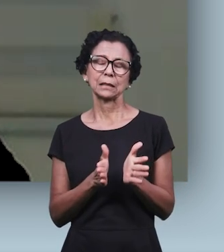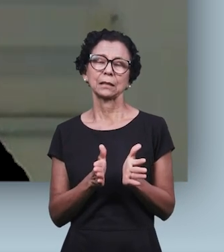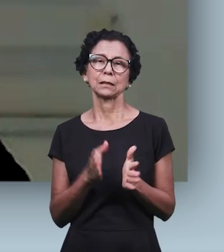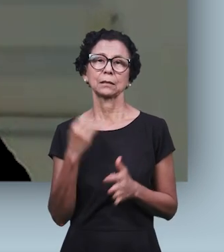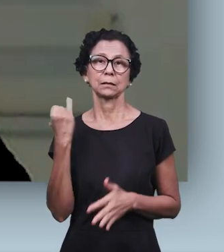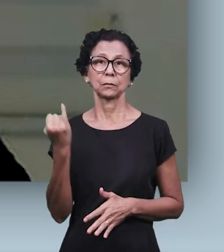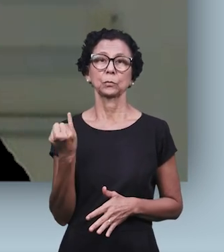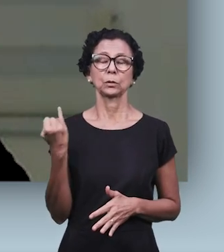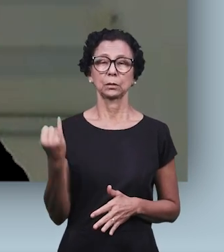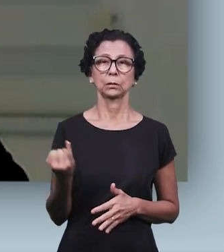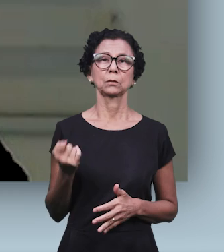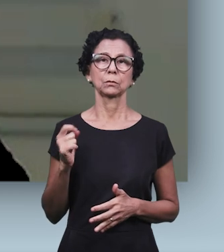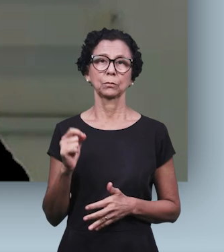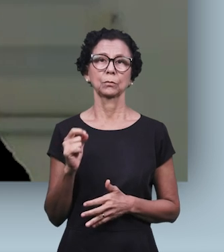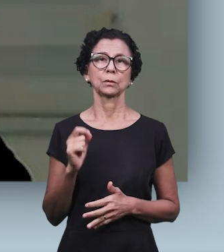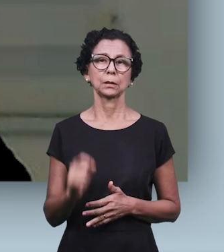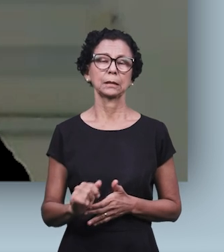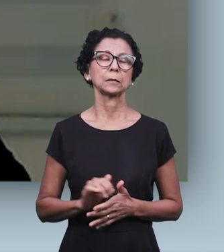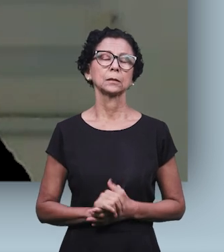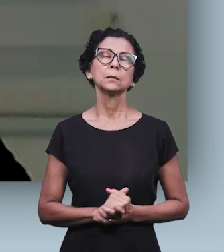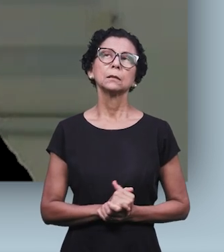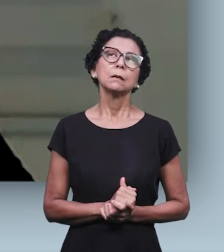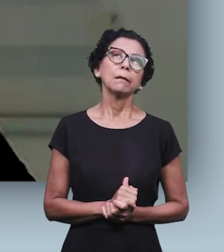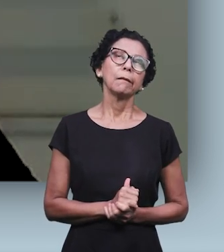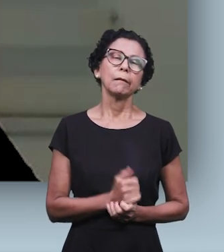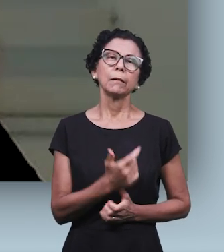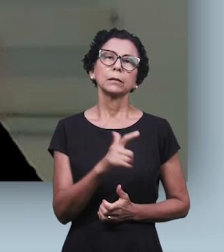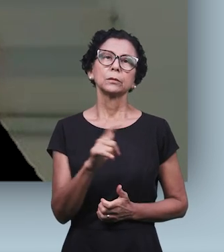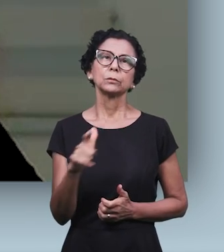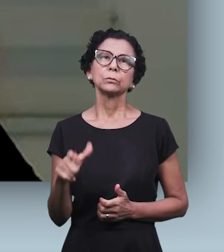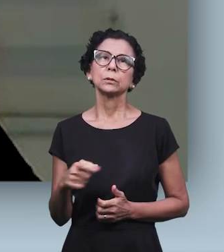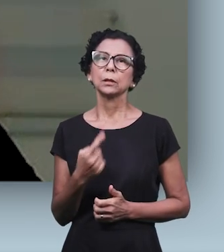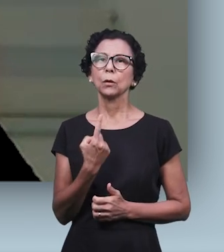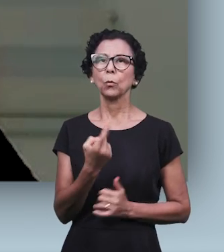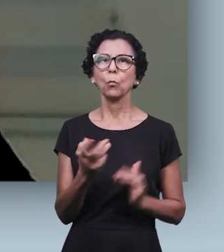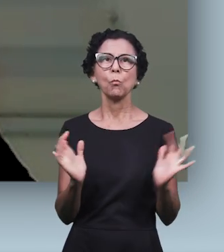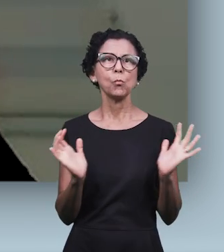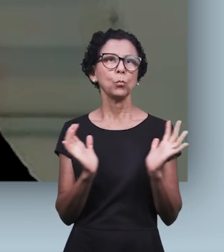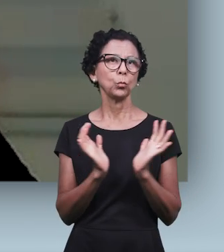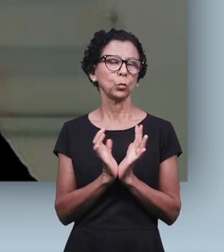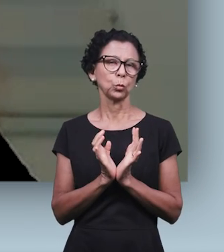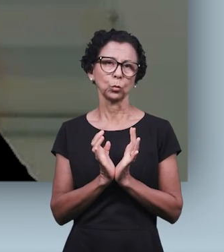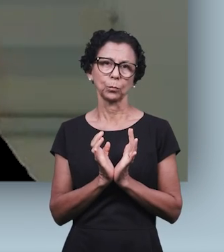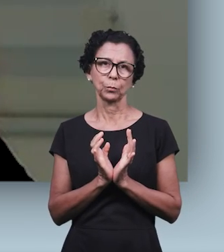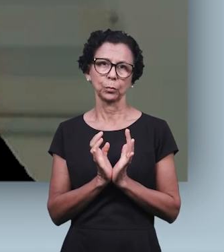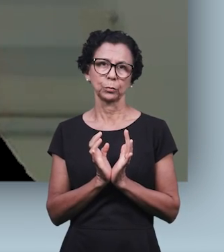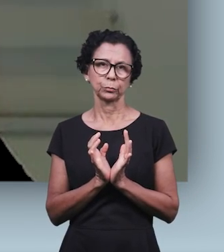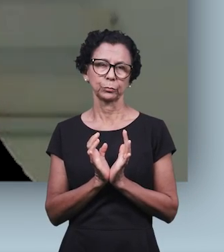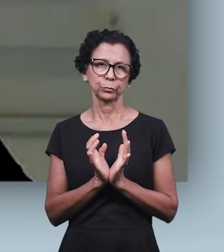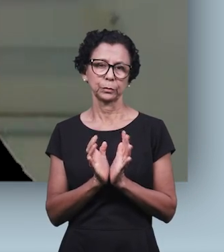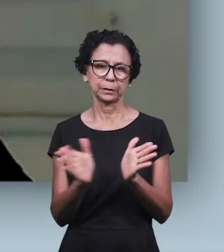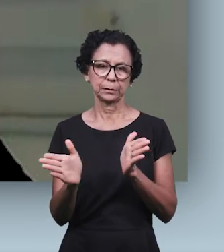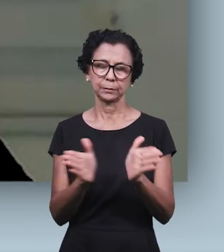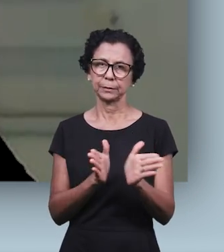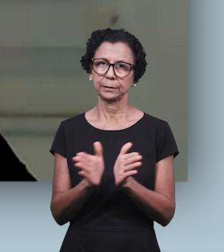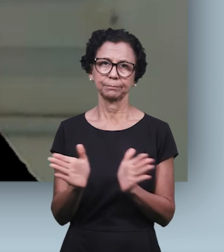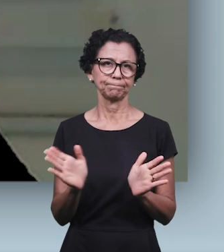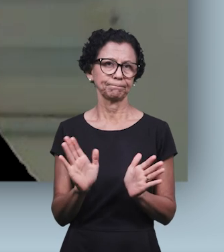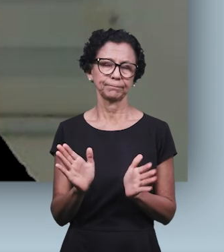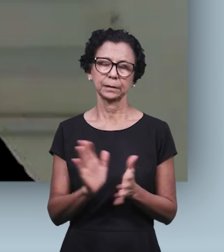lugar, eu acho importante destacar que não existe uma classe somente de crianças da